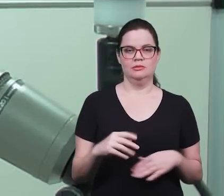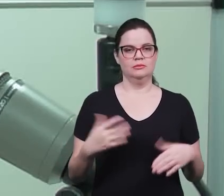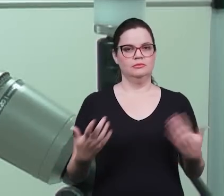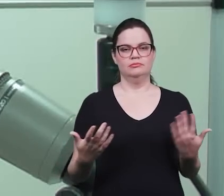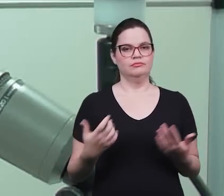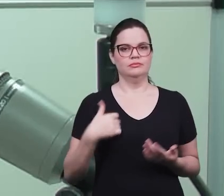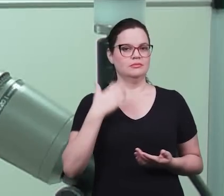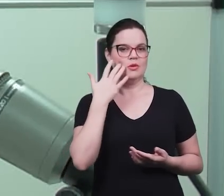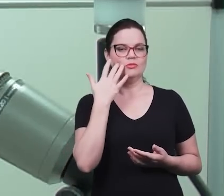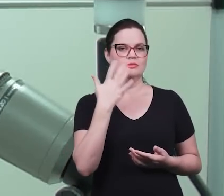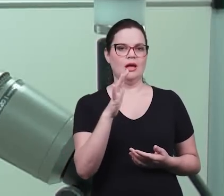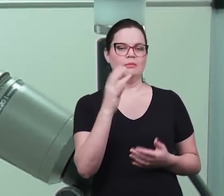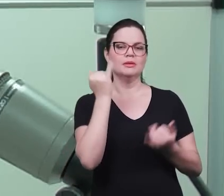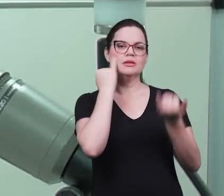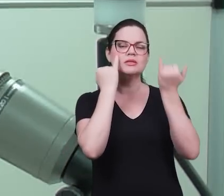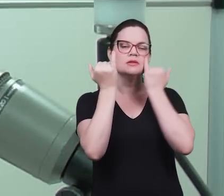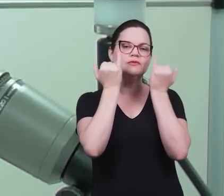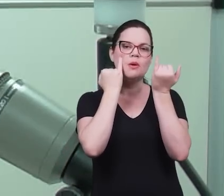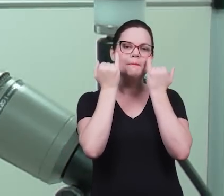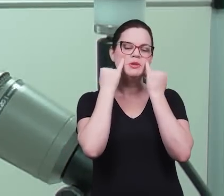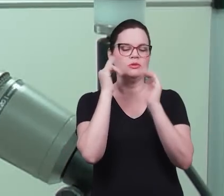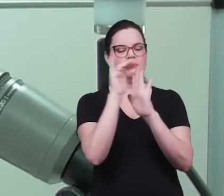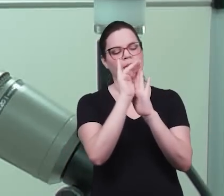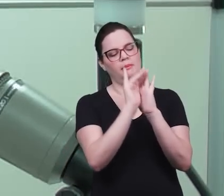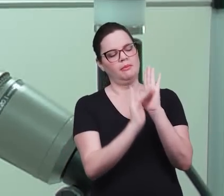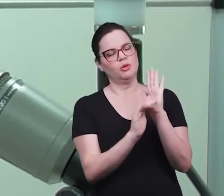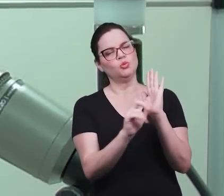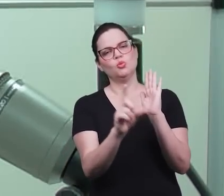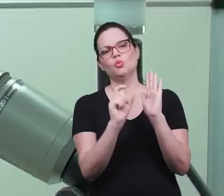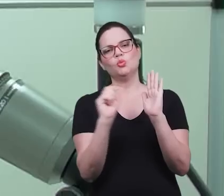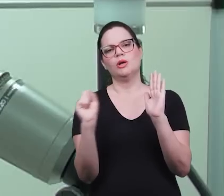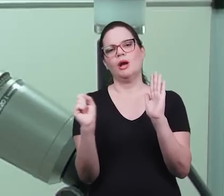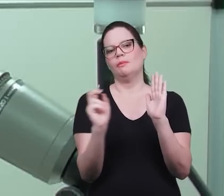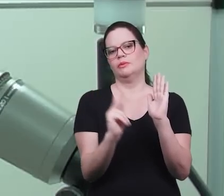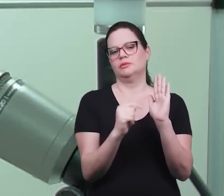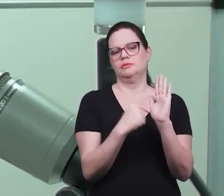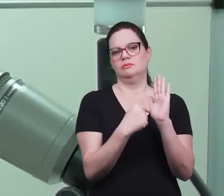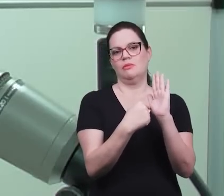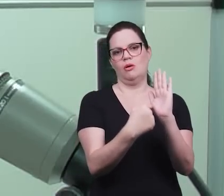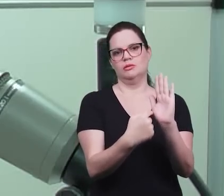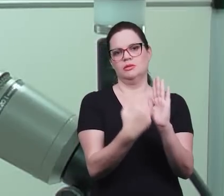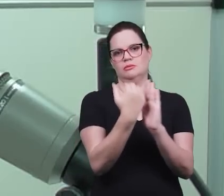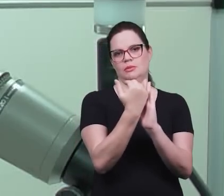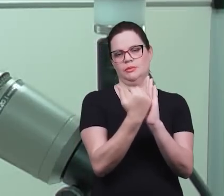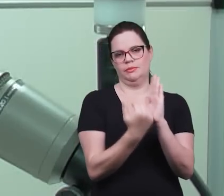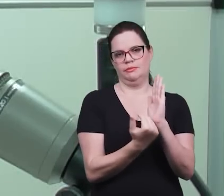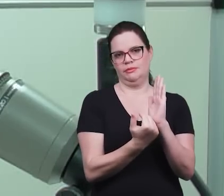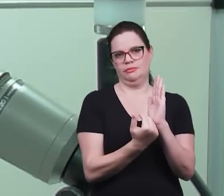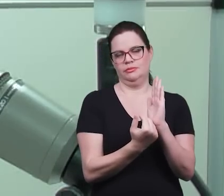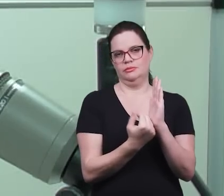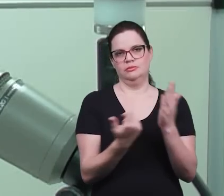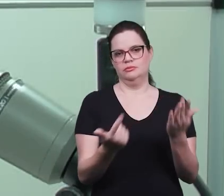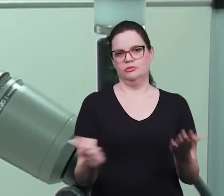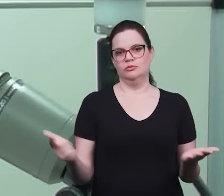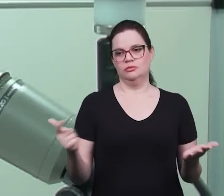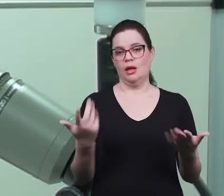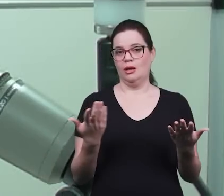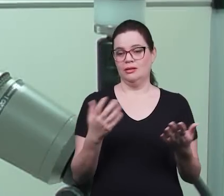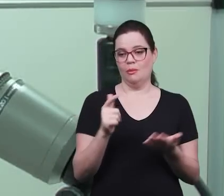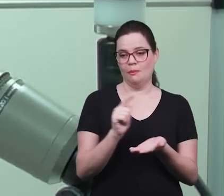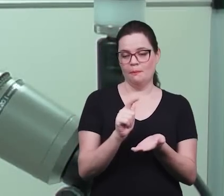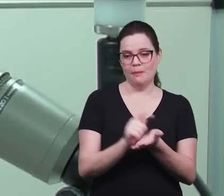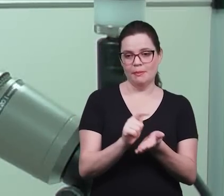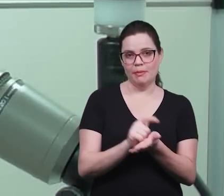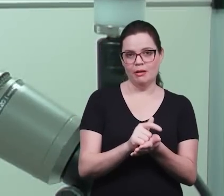mal têm a condição, ou mal tinham a condição de fazer um acompanhamento no seu contra-cheque físico, quanto mais digital.